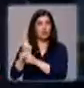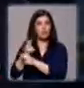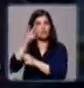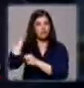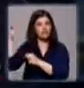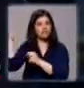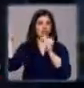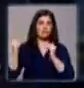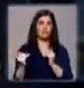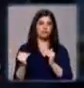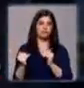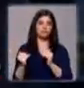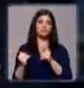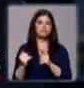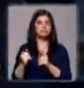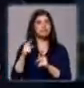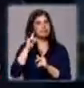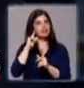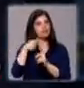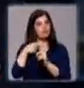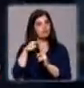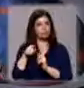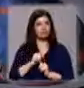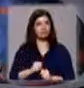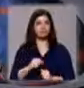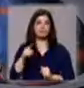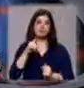causa apreensão no público ela também esta estagnação para jardins